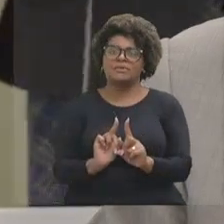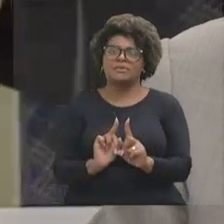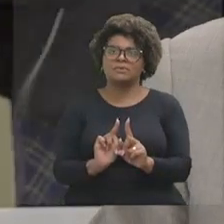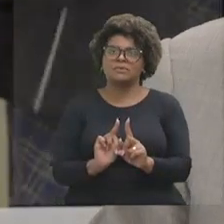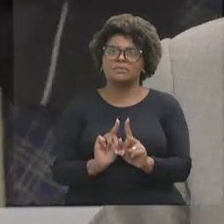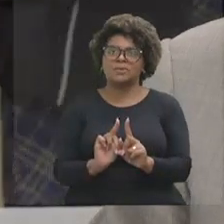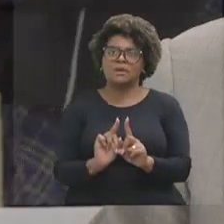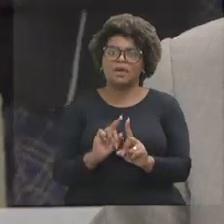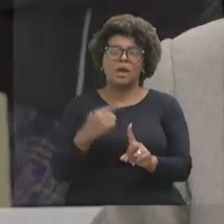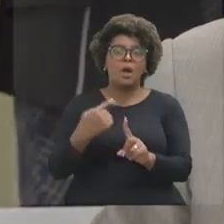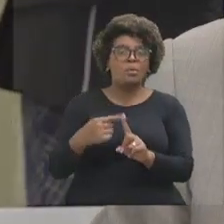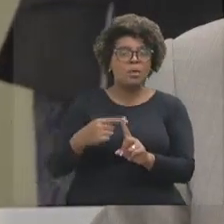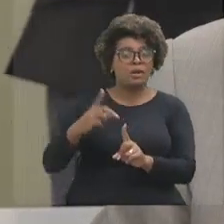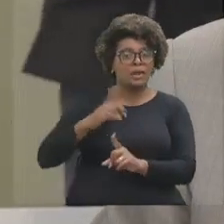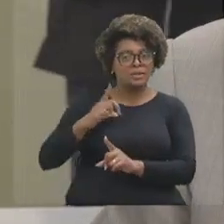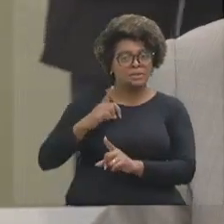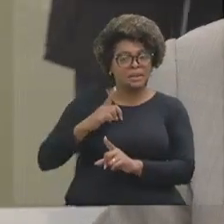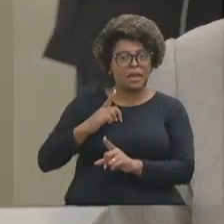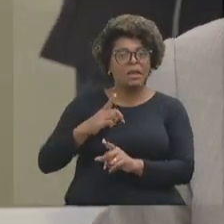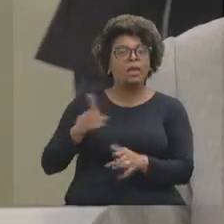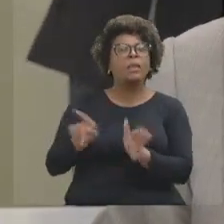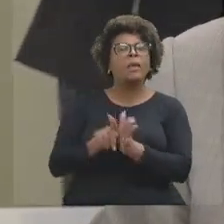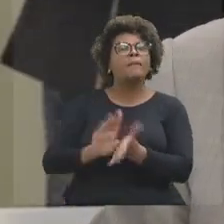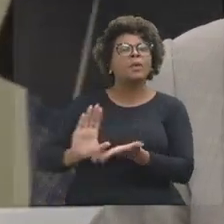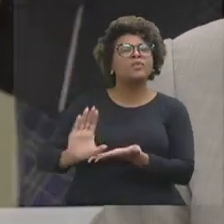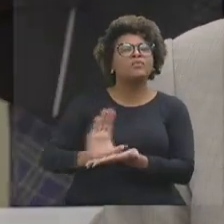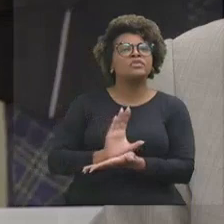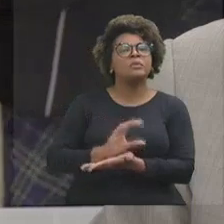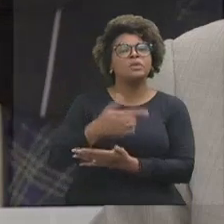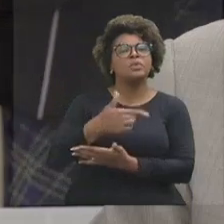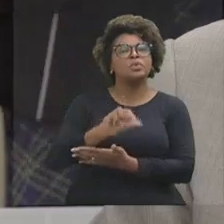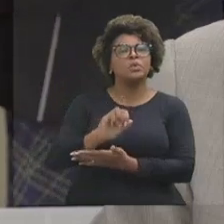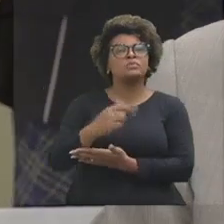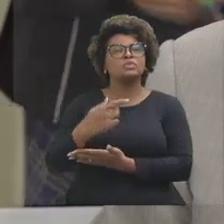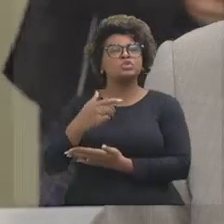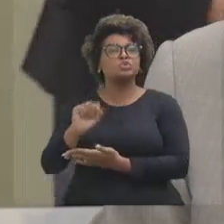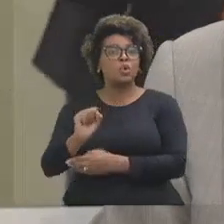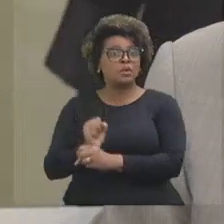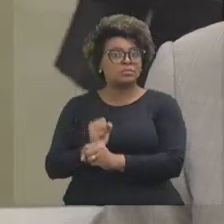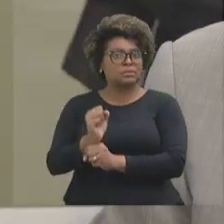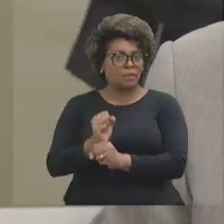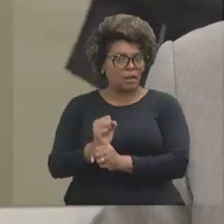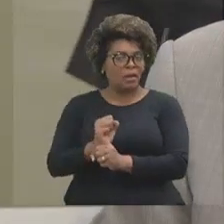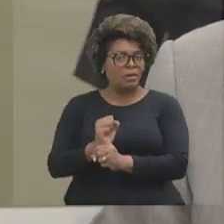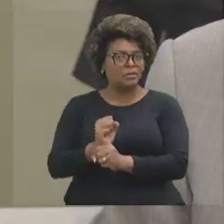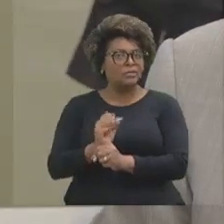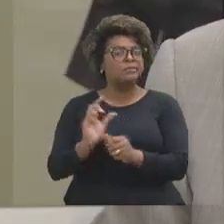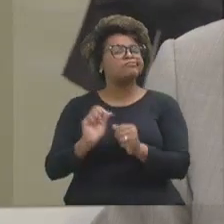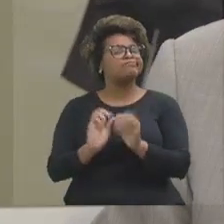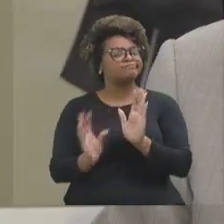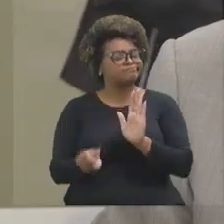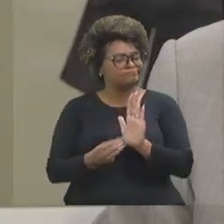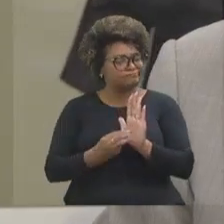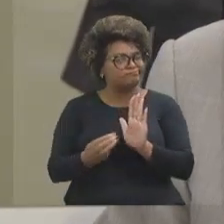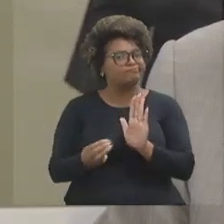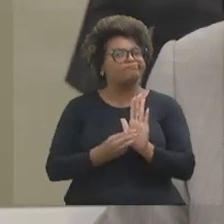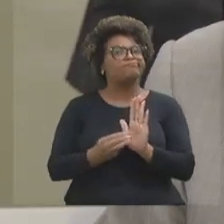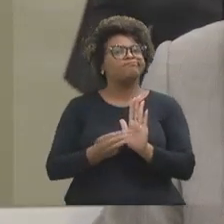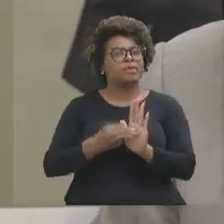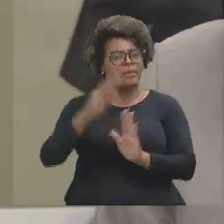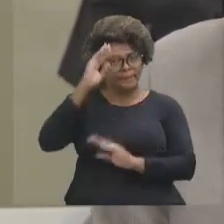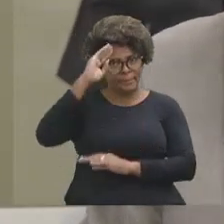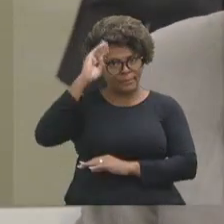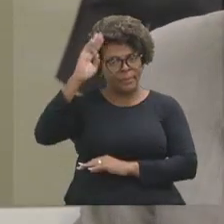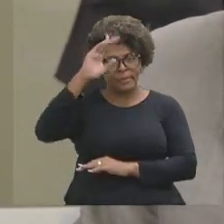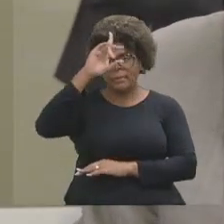pagar o extrato de 18 então isso tem fazer tem feito muita falta principalmente para os